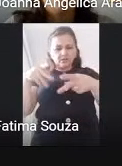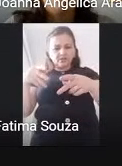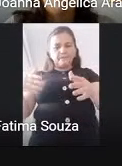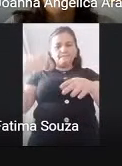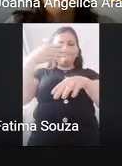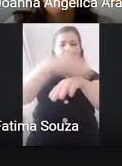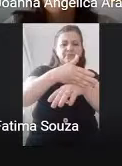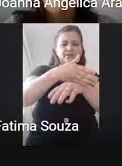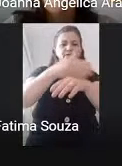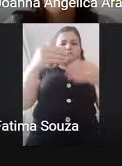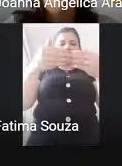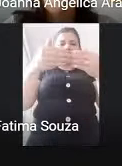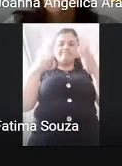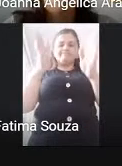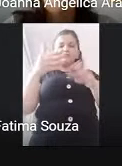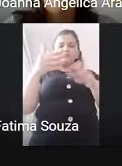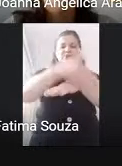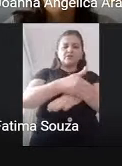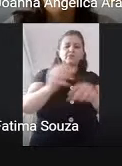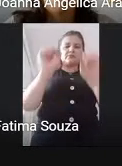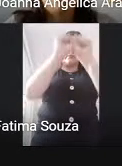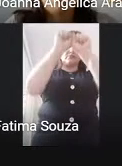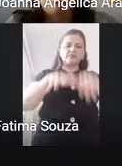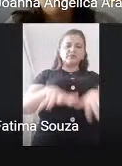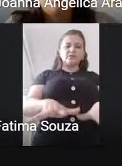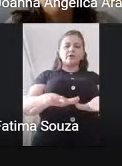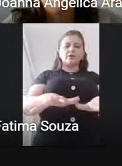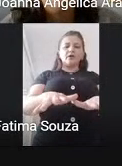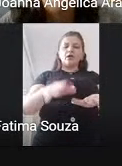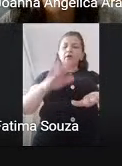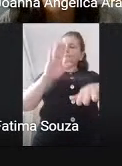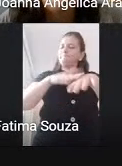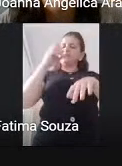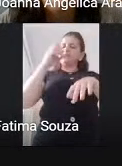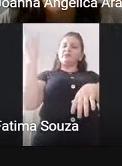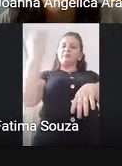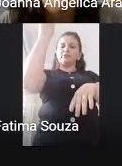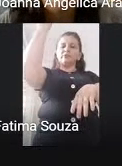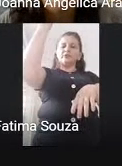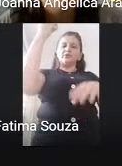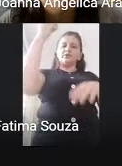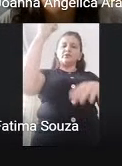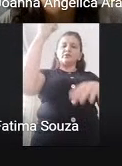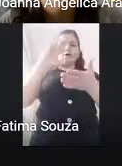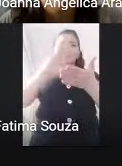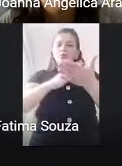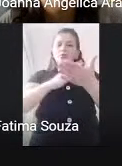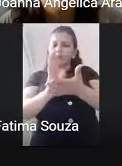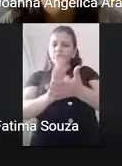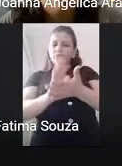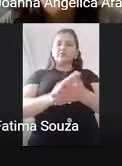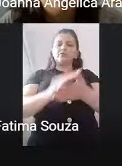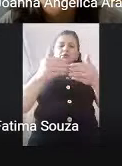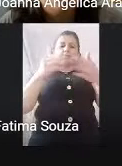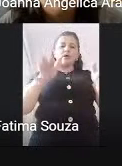fundamental. É um componente importante que eu colocaria, vou colocar alguns e depois eu abro para você e para o